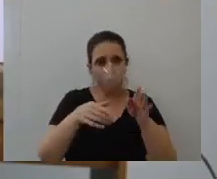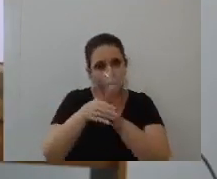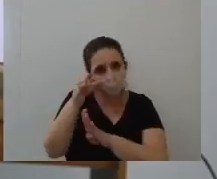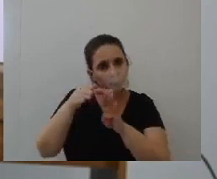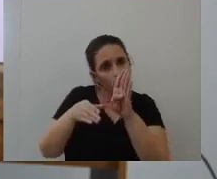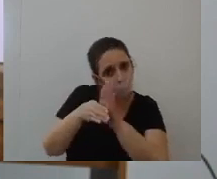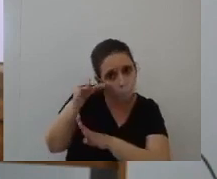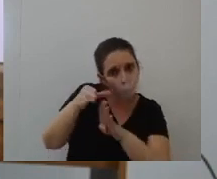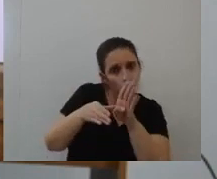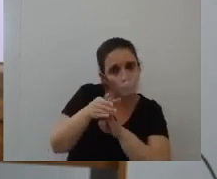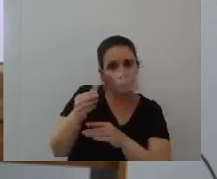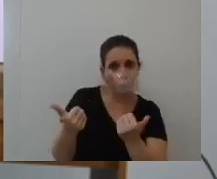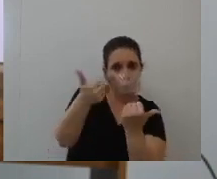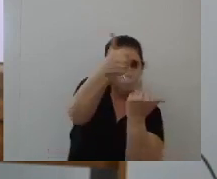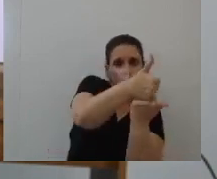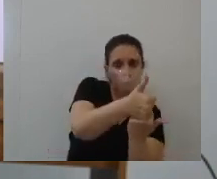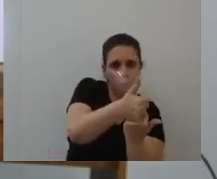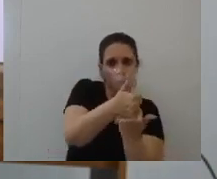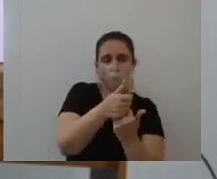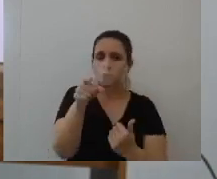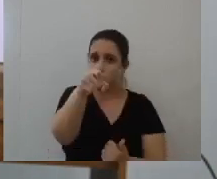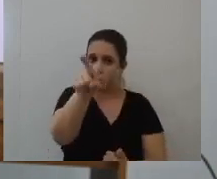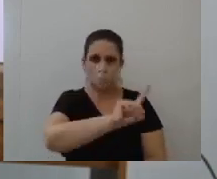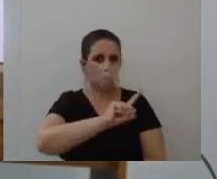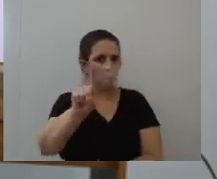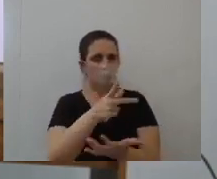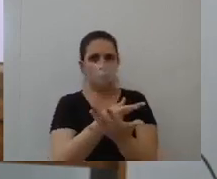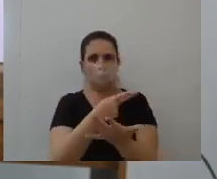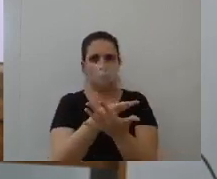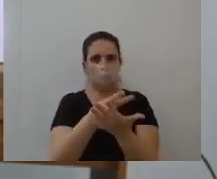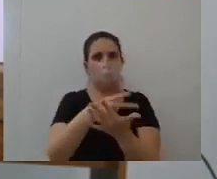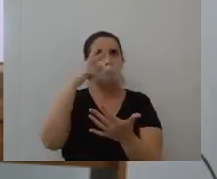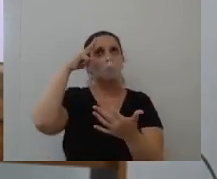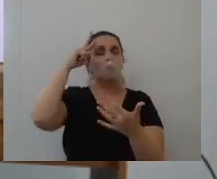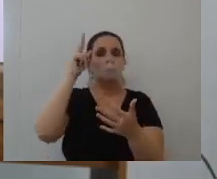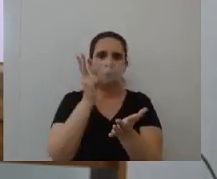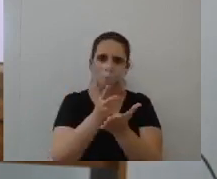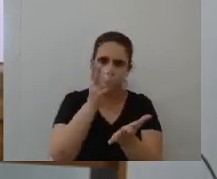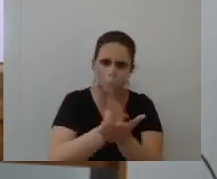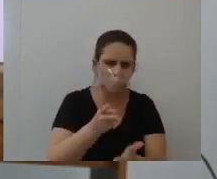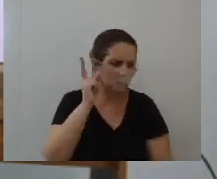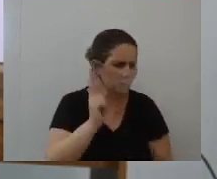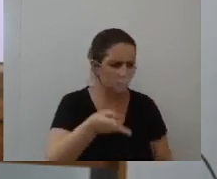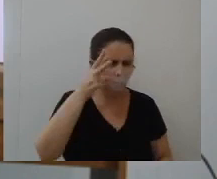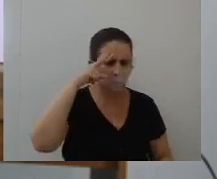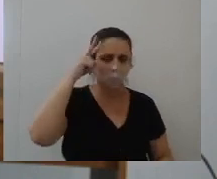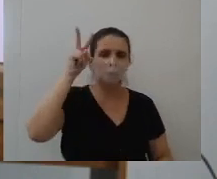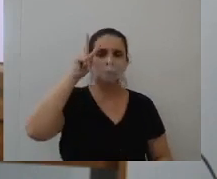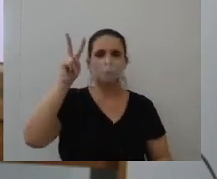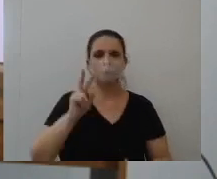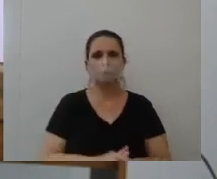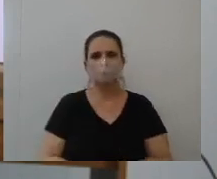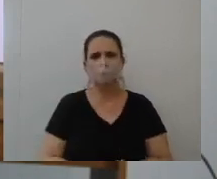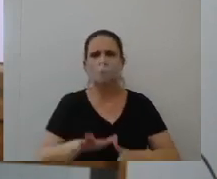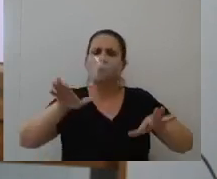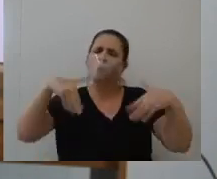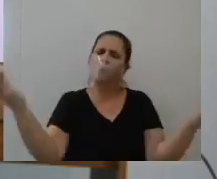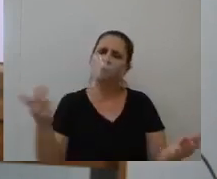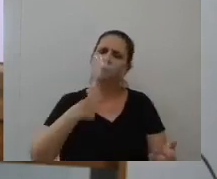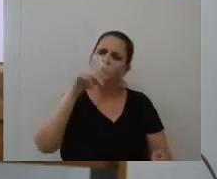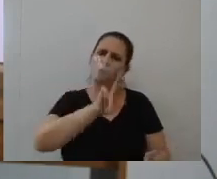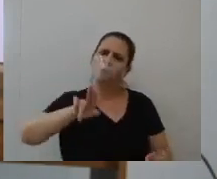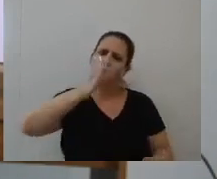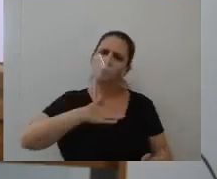de substituição, você não erra o valor semântico das conjunções. Luiz, quando é que eu vou usar isso na